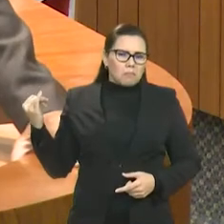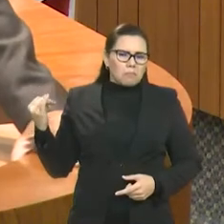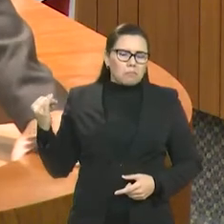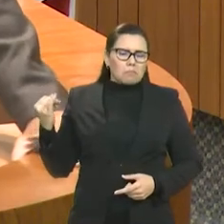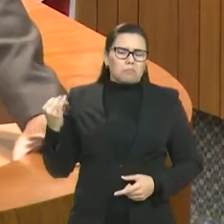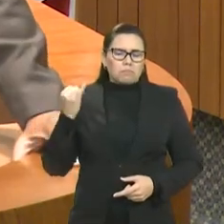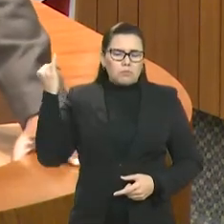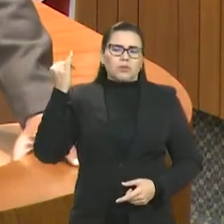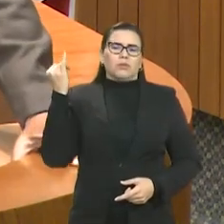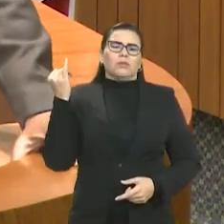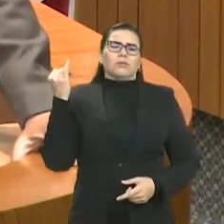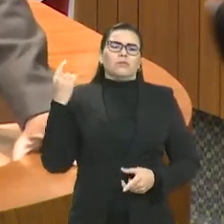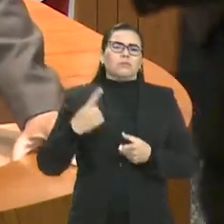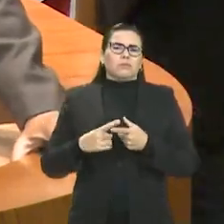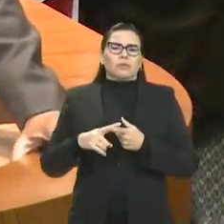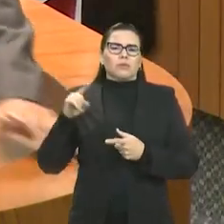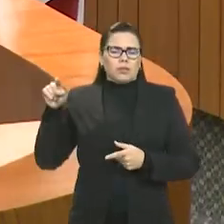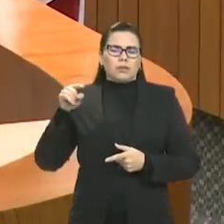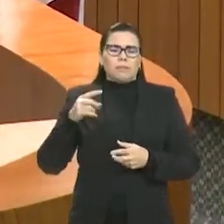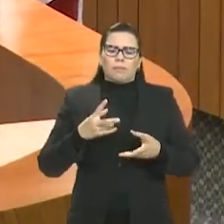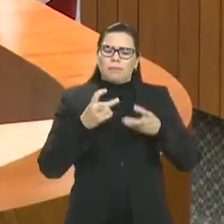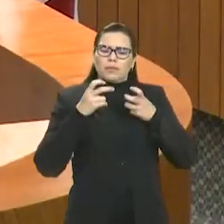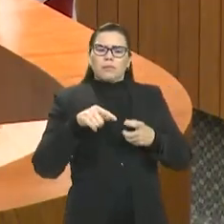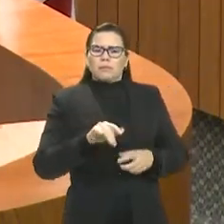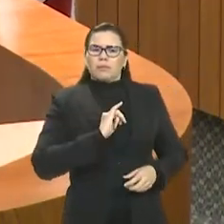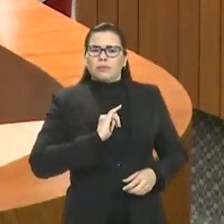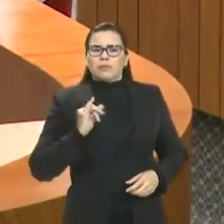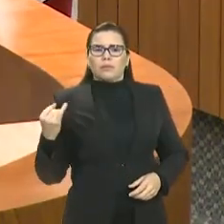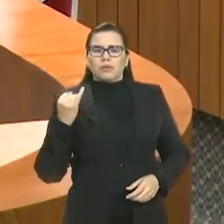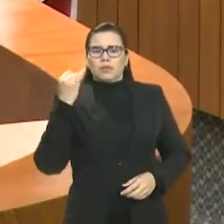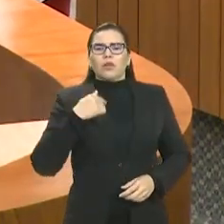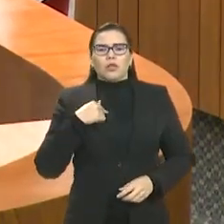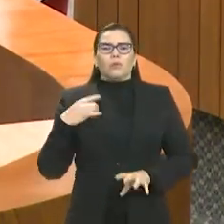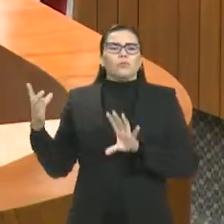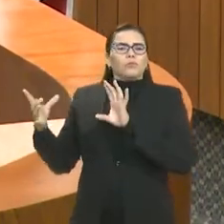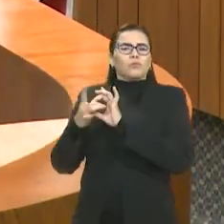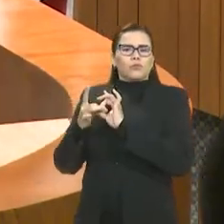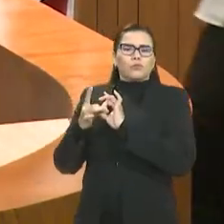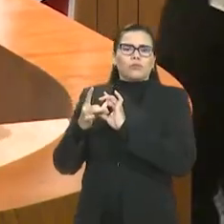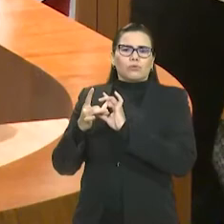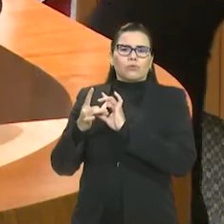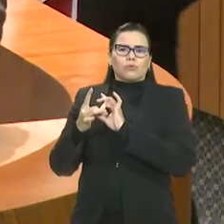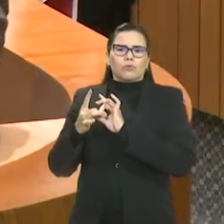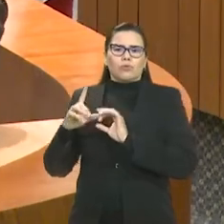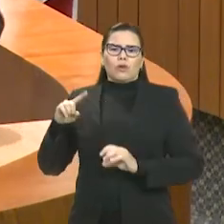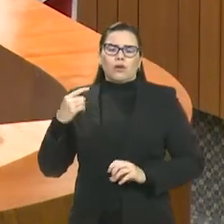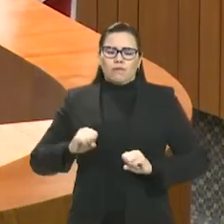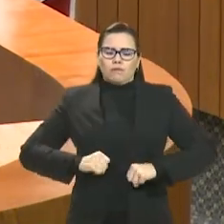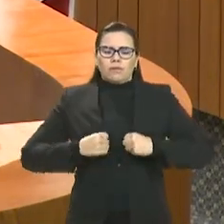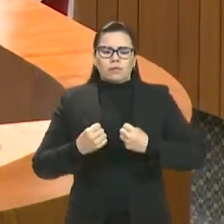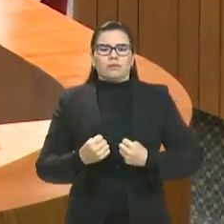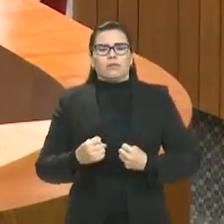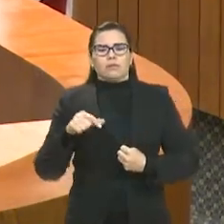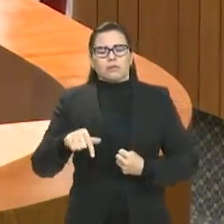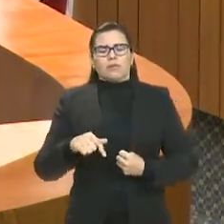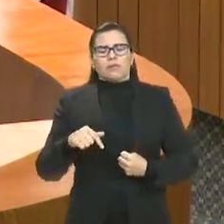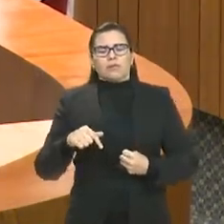o meu apoio, tem o meu companheirismo para fortalecer cada vez mais a nossa querida capital Imperatriz. Muito obrigado, presidente.